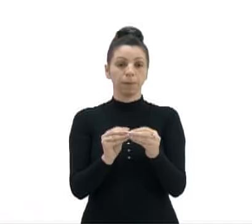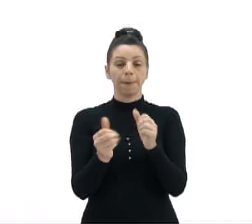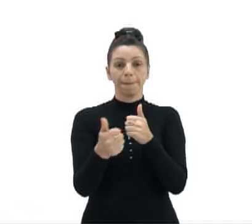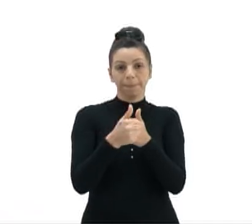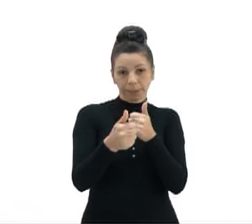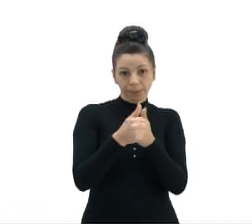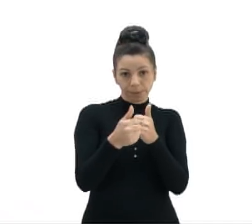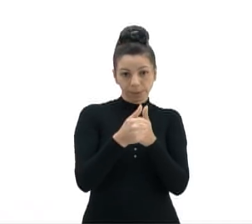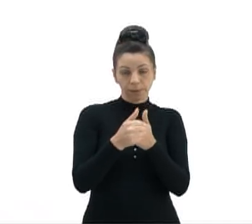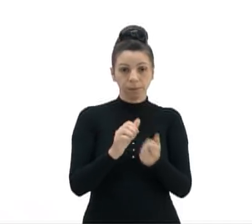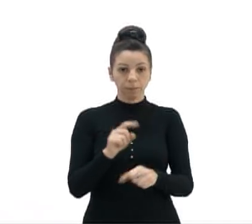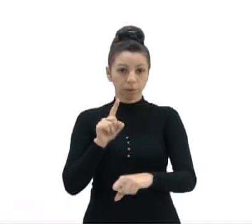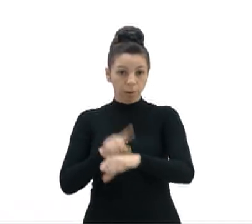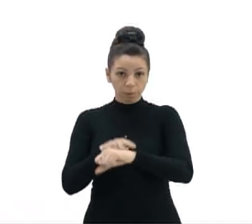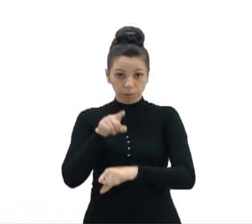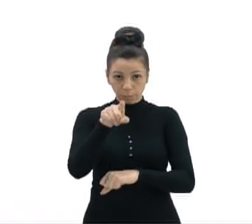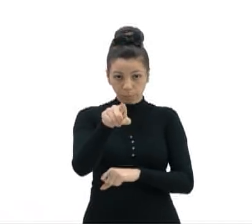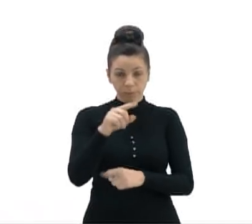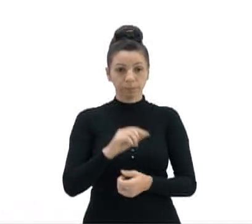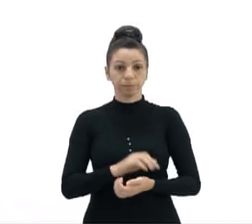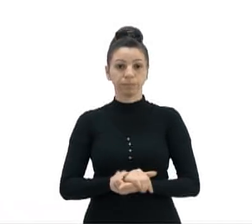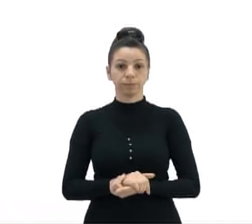dar um tempo para vocês fazerem de novo.